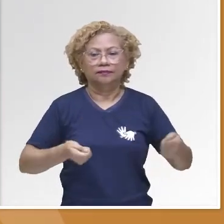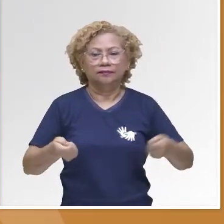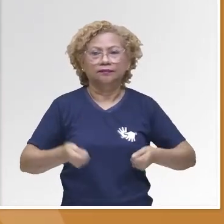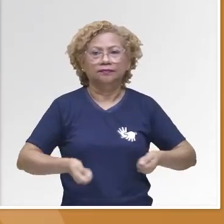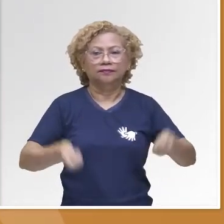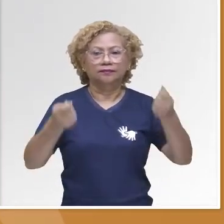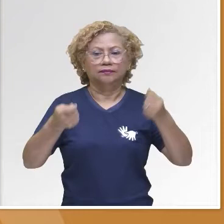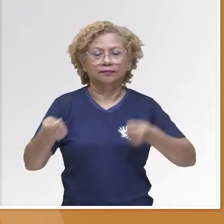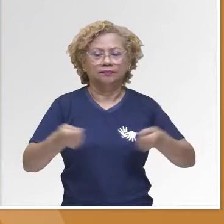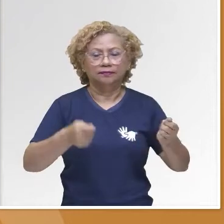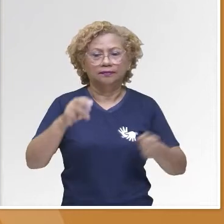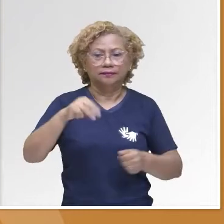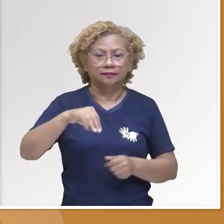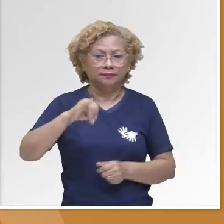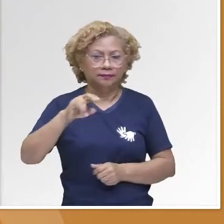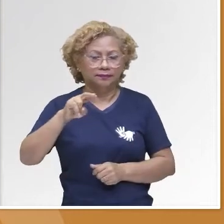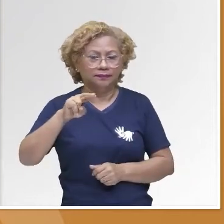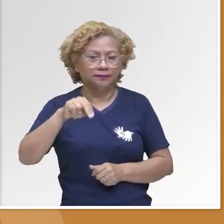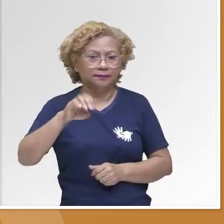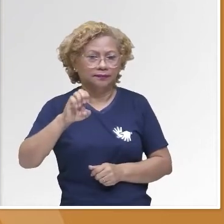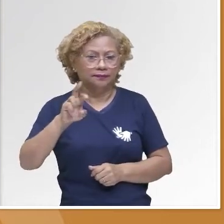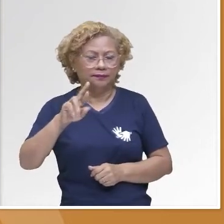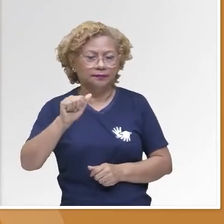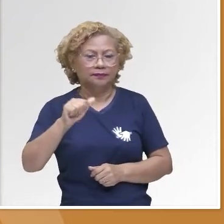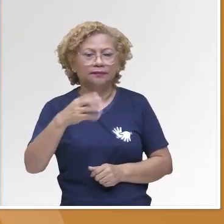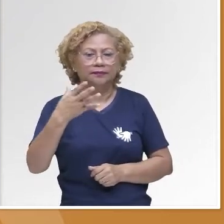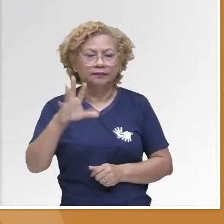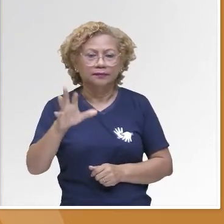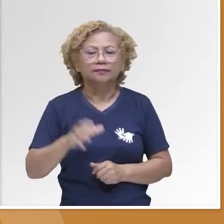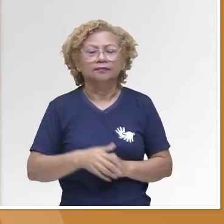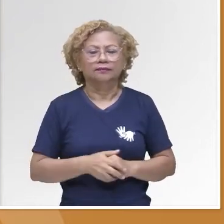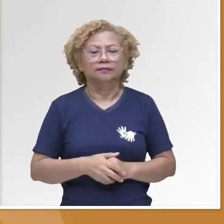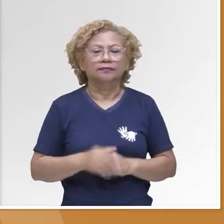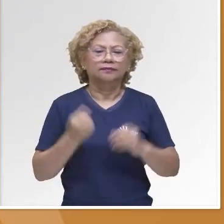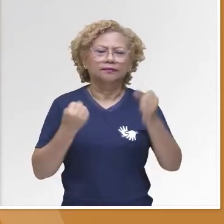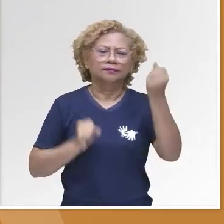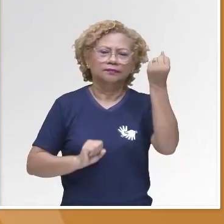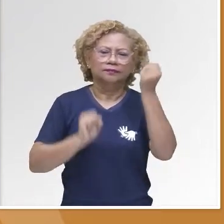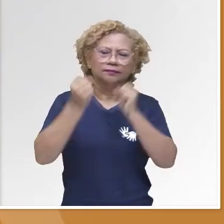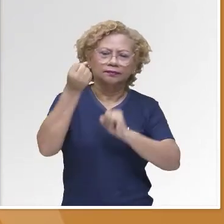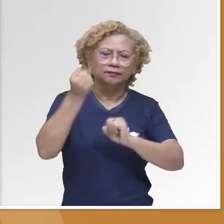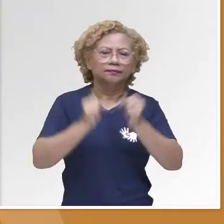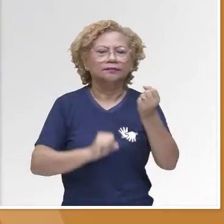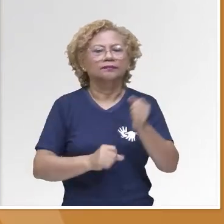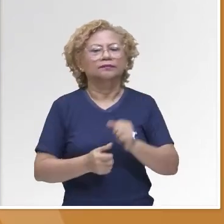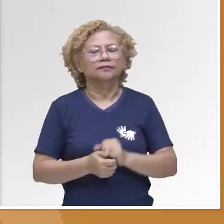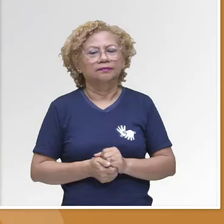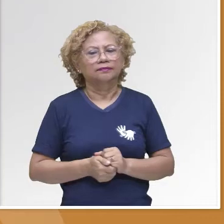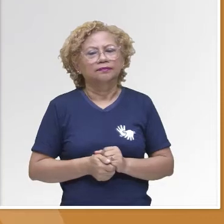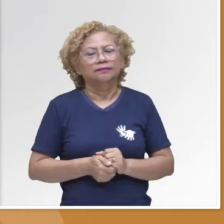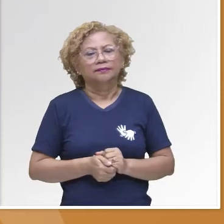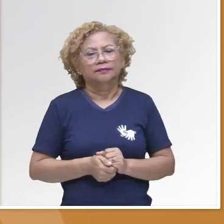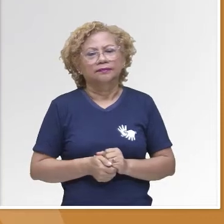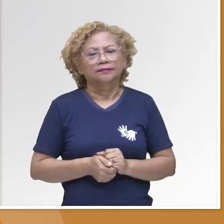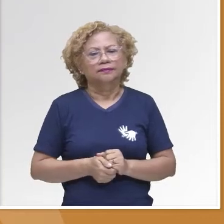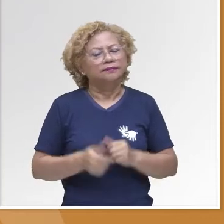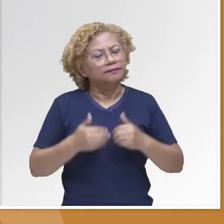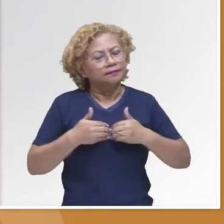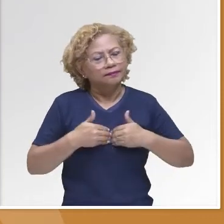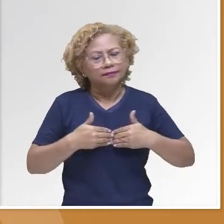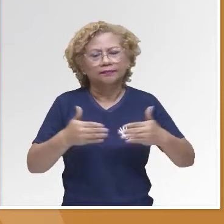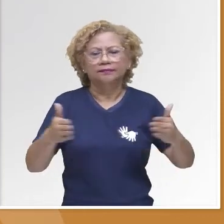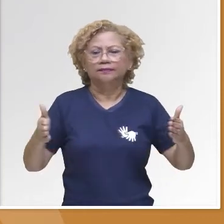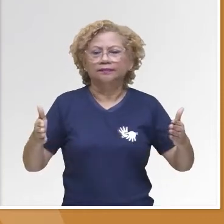grandes fábricas, fazendo uma abertura, né, econômica mundial do Japão com o restante do